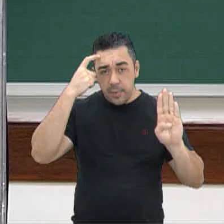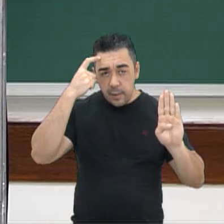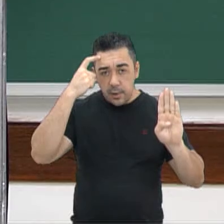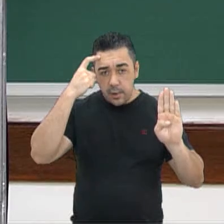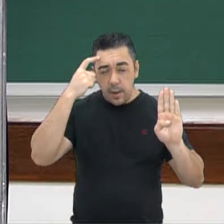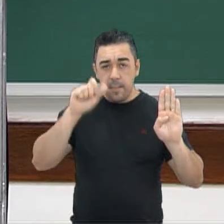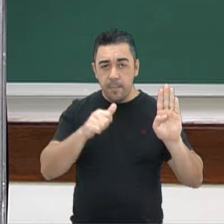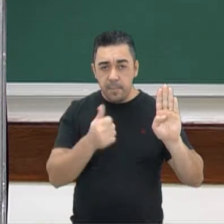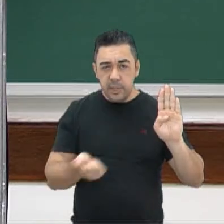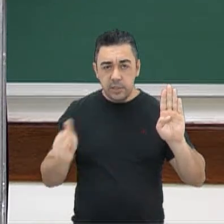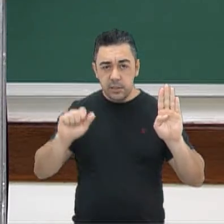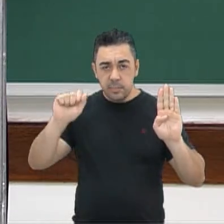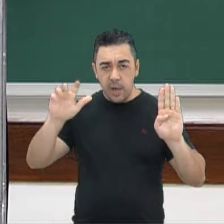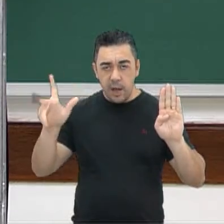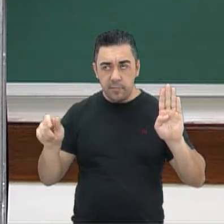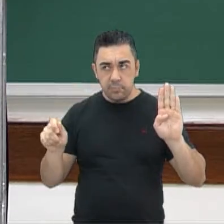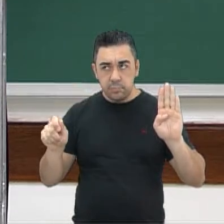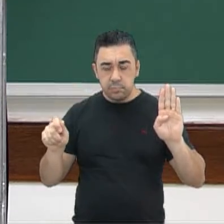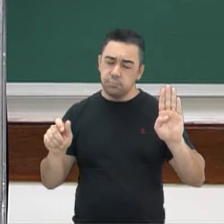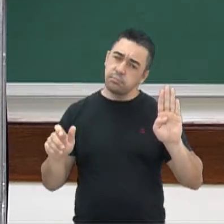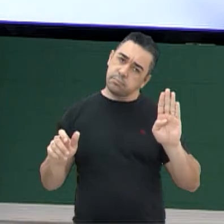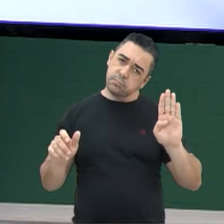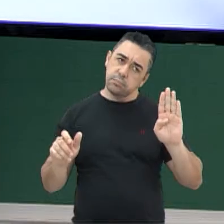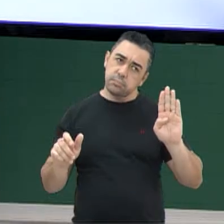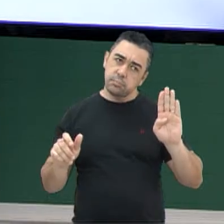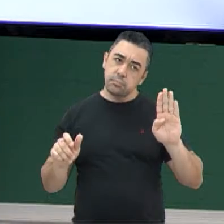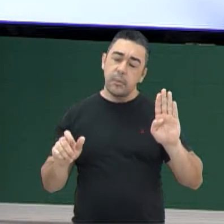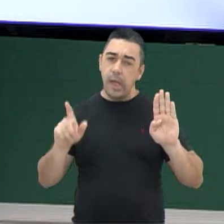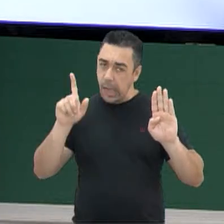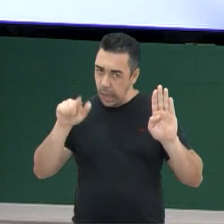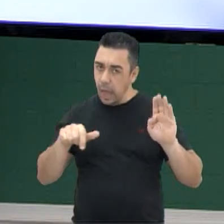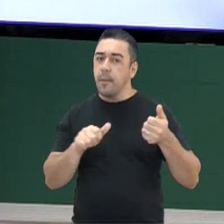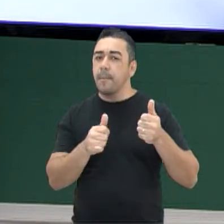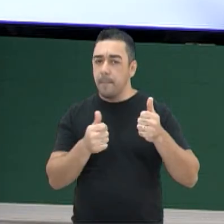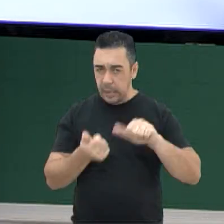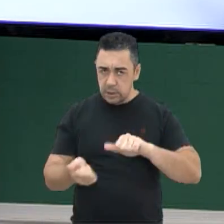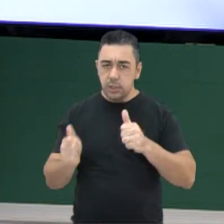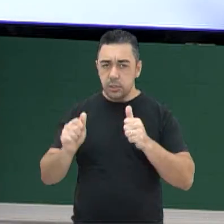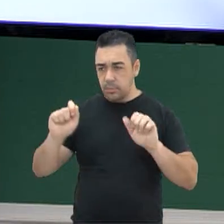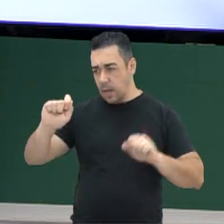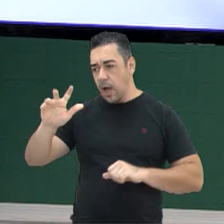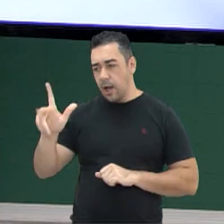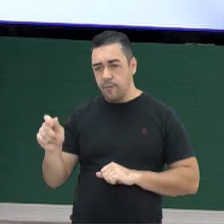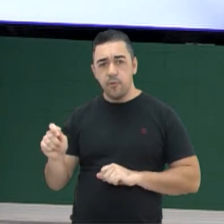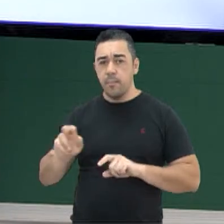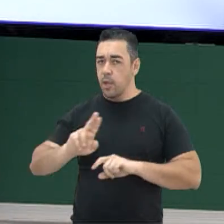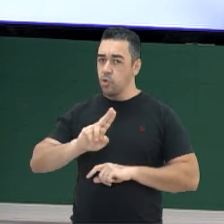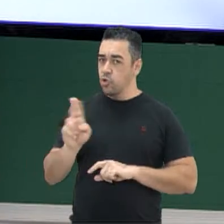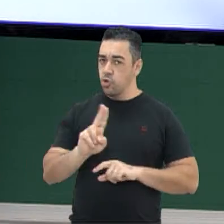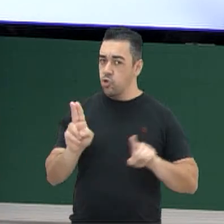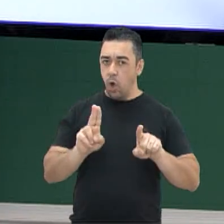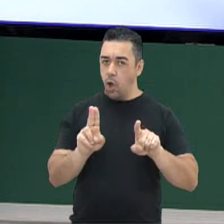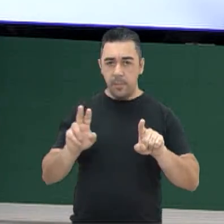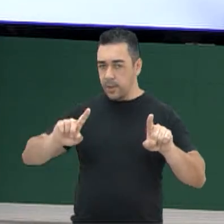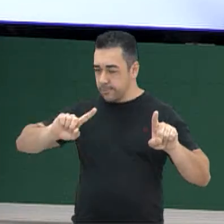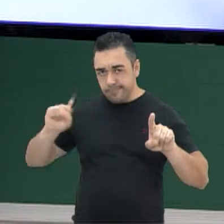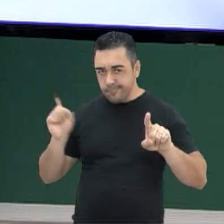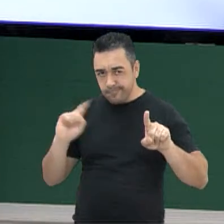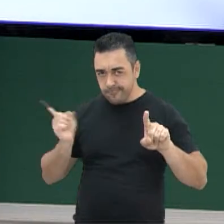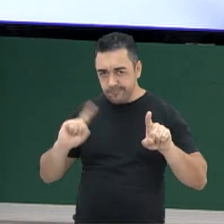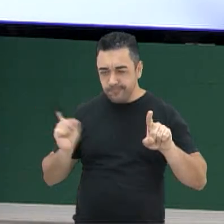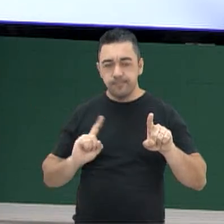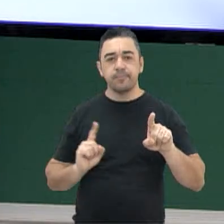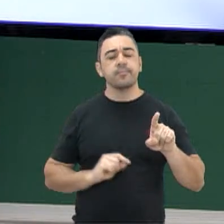B, batismo afro? Bom, é um batismo, mas esse não é o nome. É um batismo afro, mas o nome, a pergunta aqui é qual é o